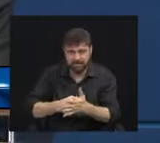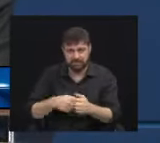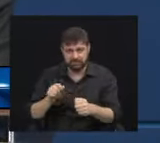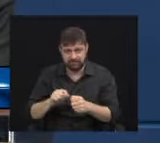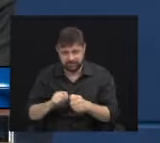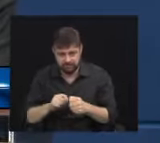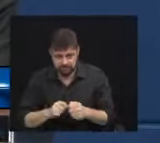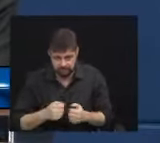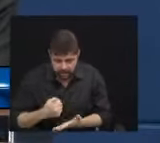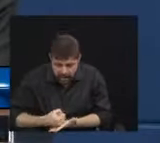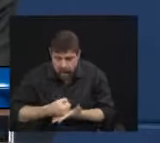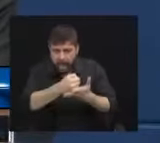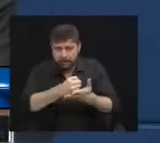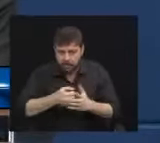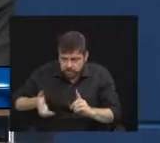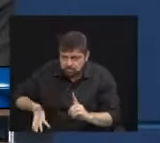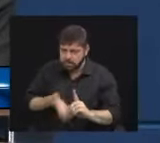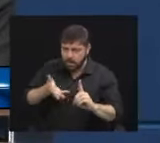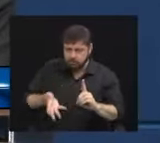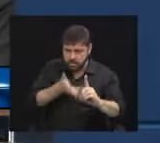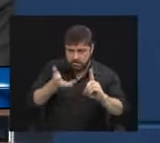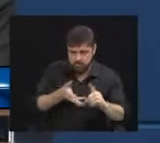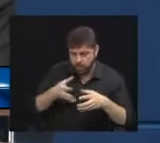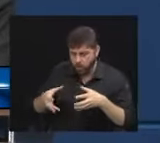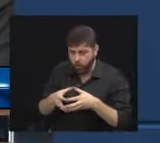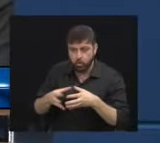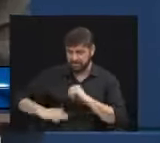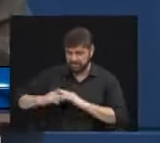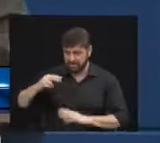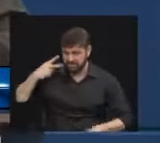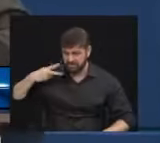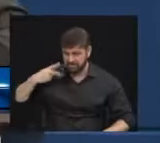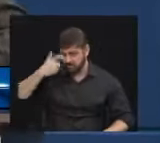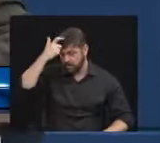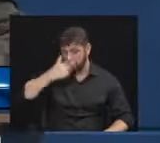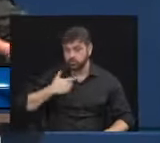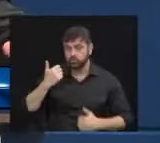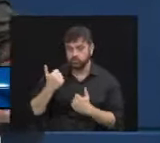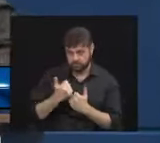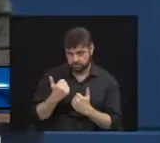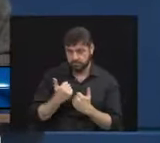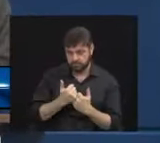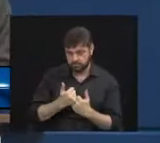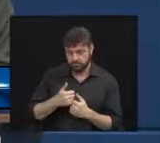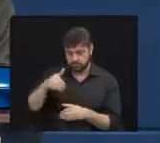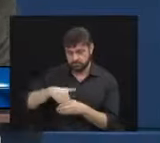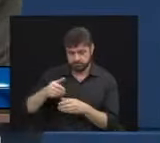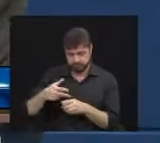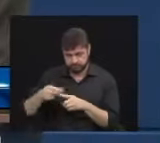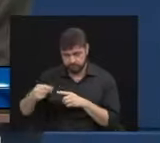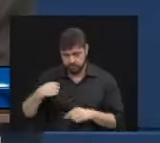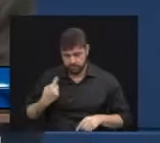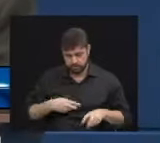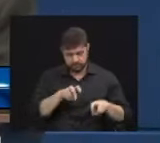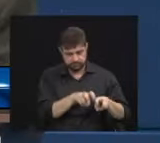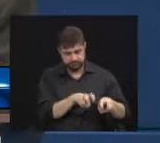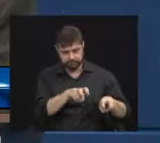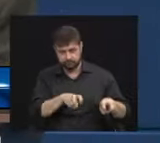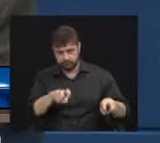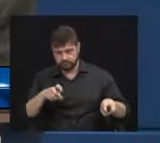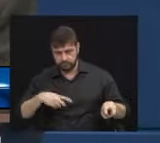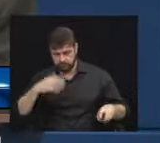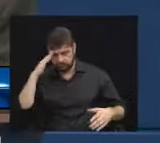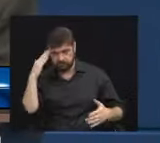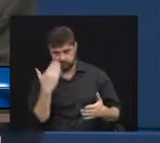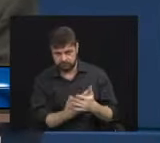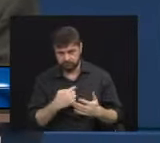para apoiar e lutar juntos aos movimentos sociais. Nós, desta nova mesa, tenho absoluta certeza que,